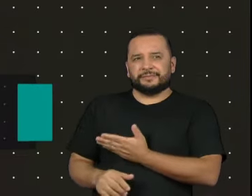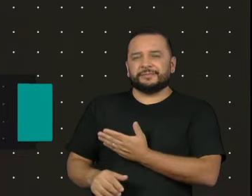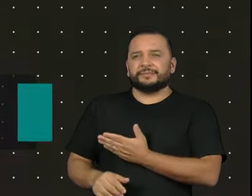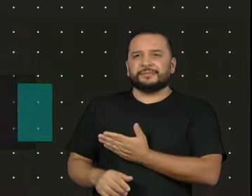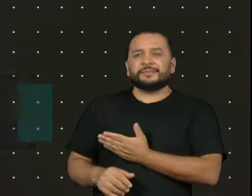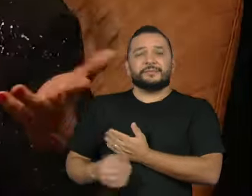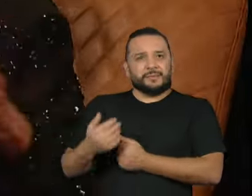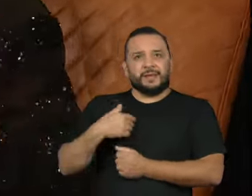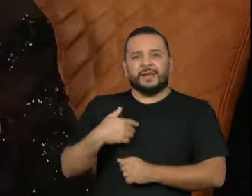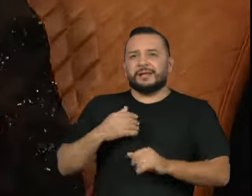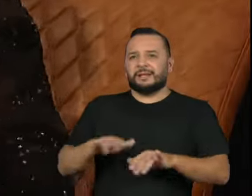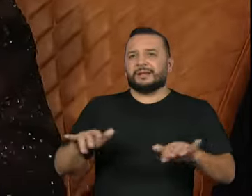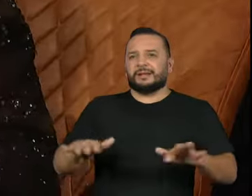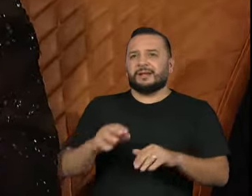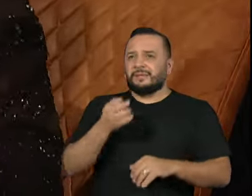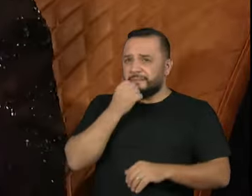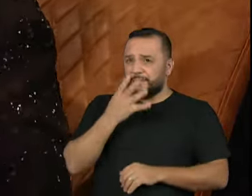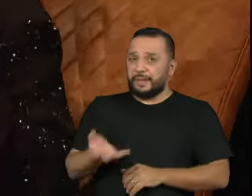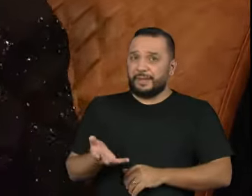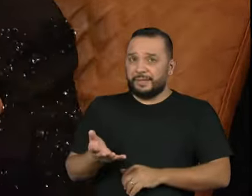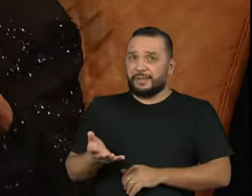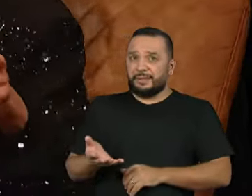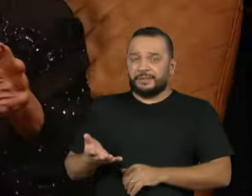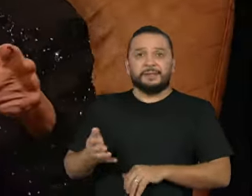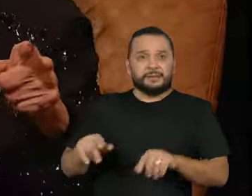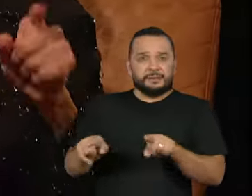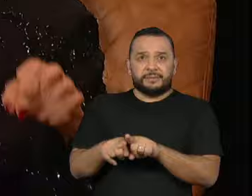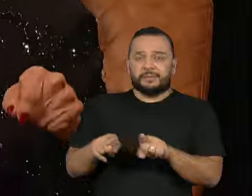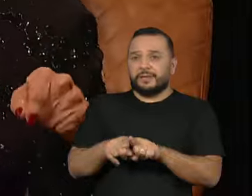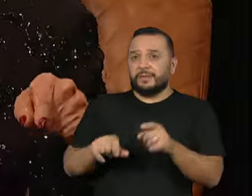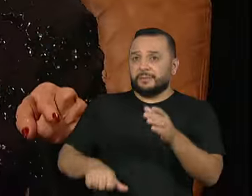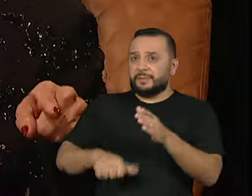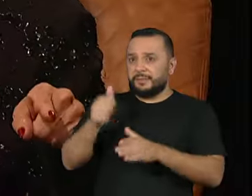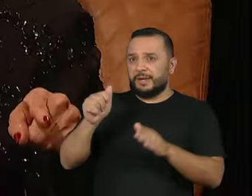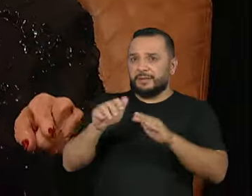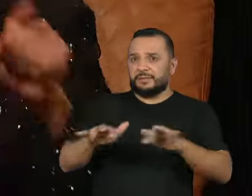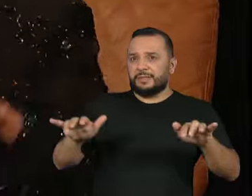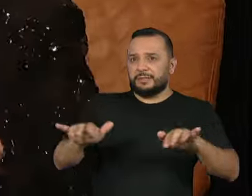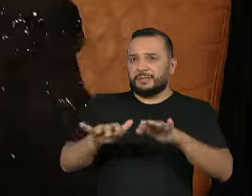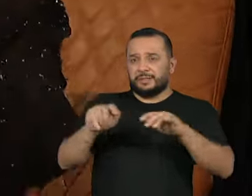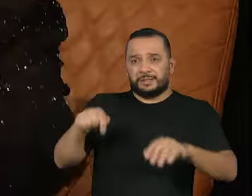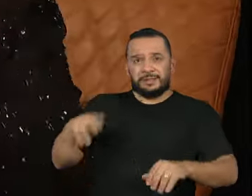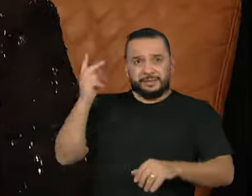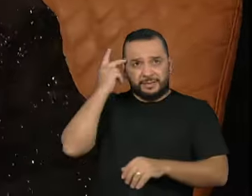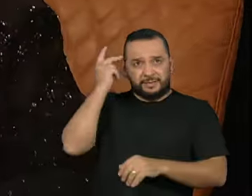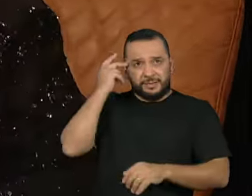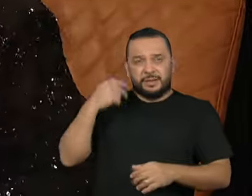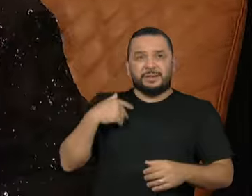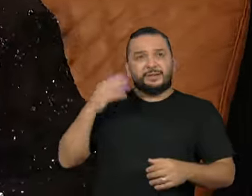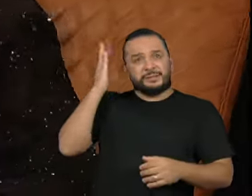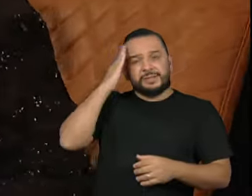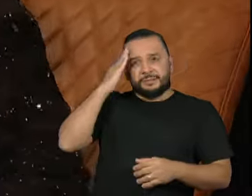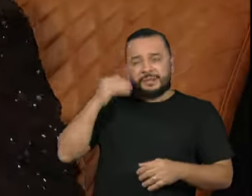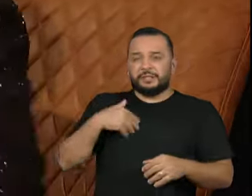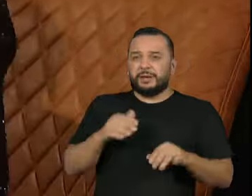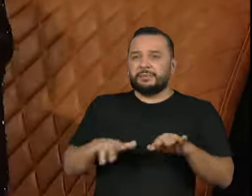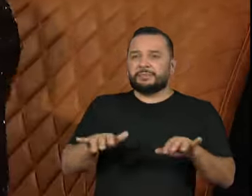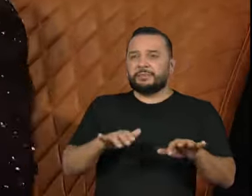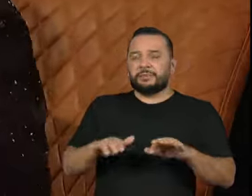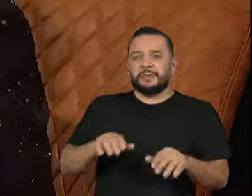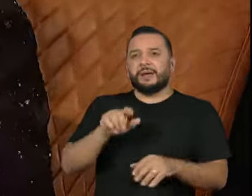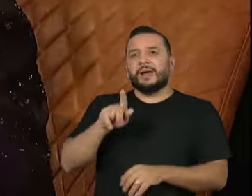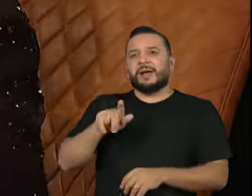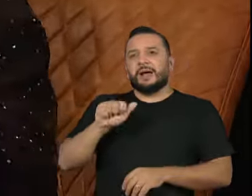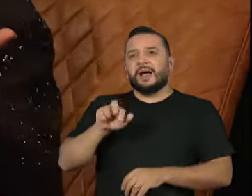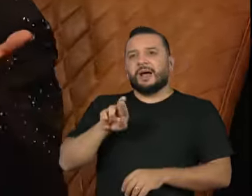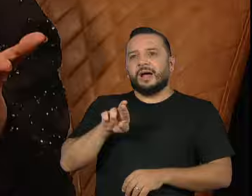tocava muito bem. Ele foi um mestre. Aliás, ele foi o primeiro pianista aqui em São Paulo que sabia a harmonia do Garoto de Ipanema. Todos eles